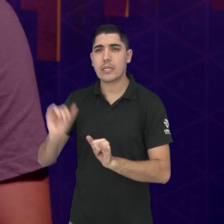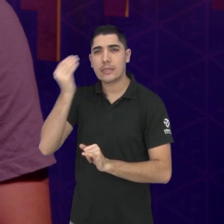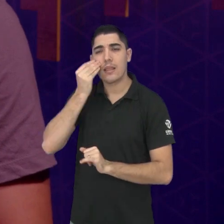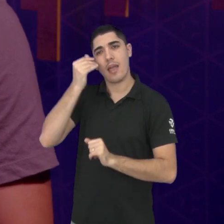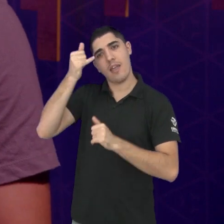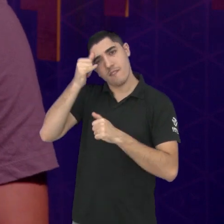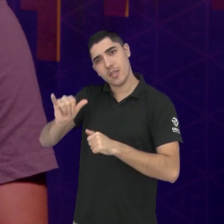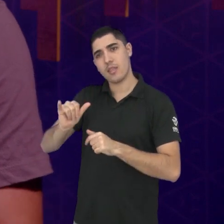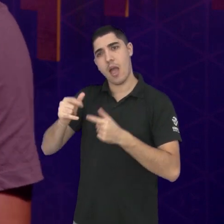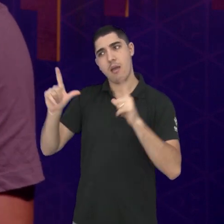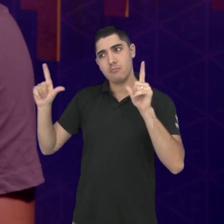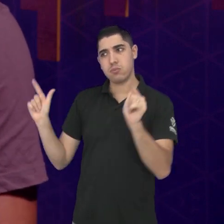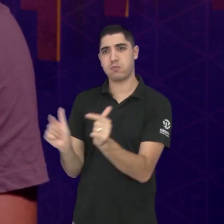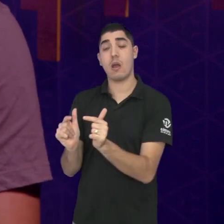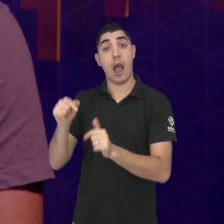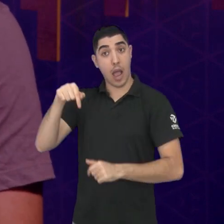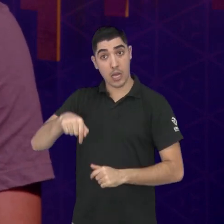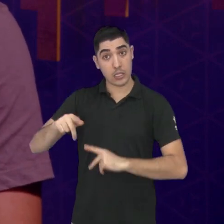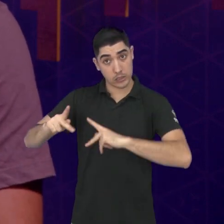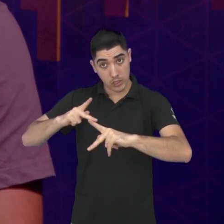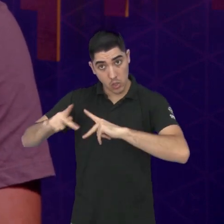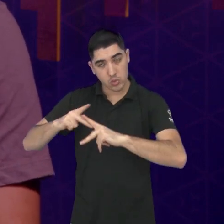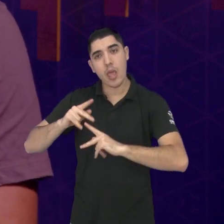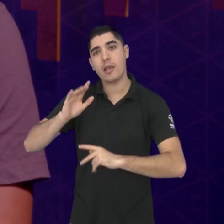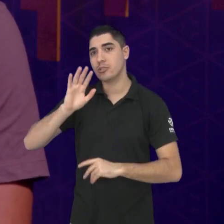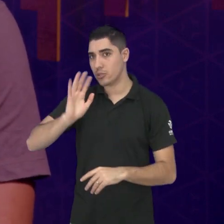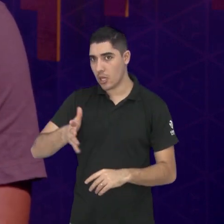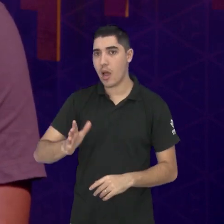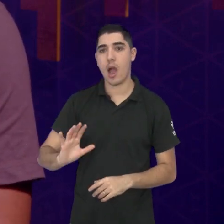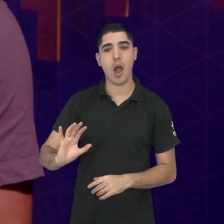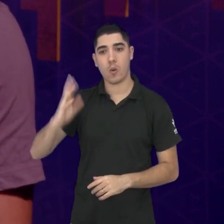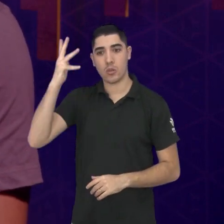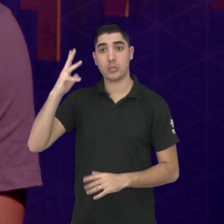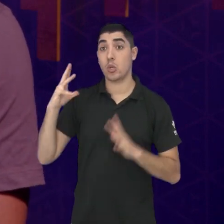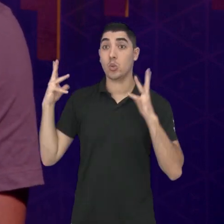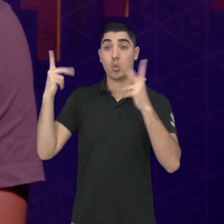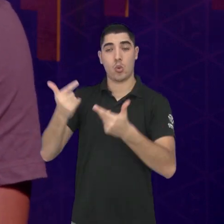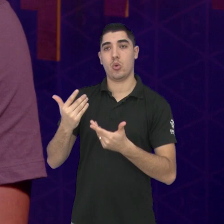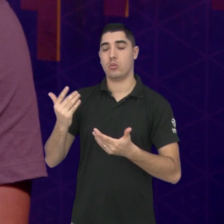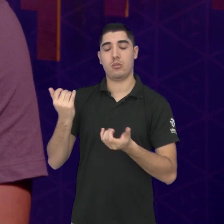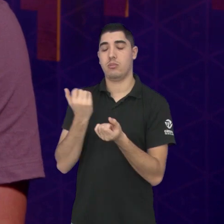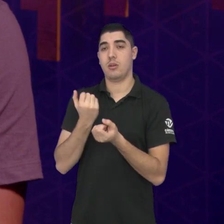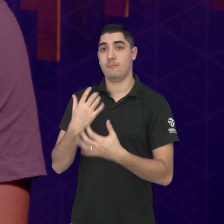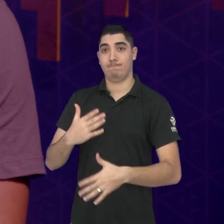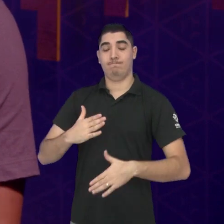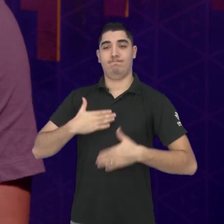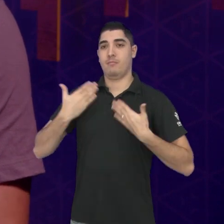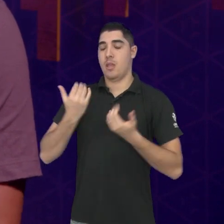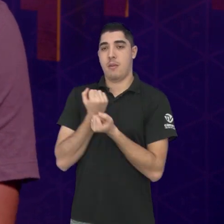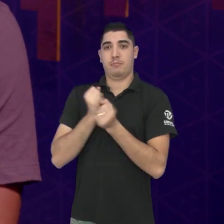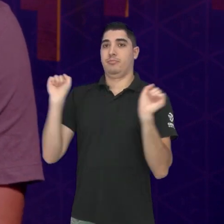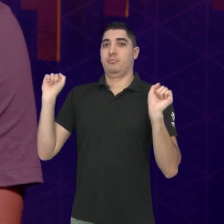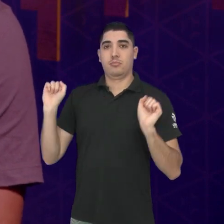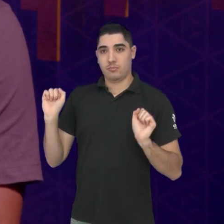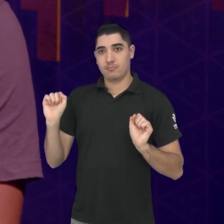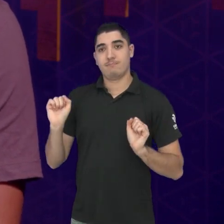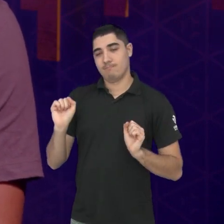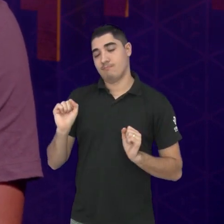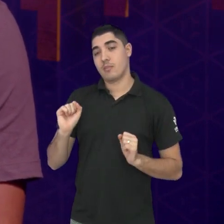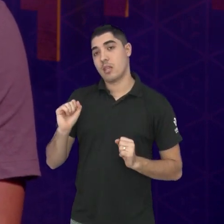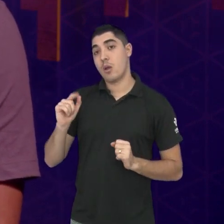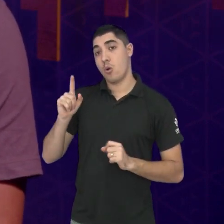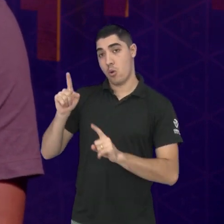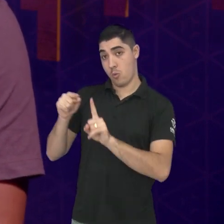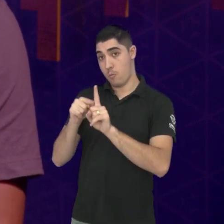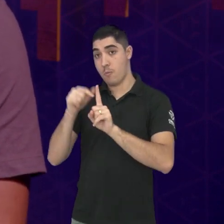na nossa cidade, a gente teve um caso recentemente que chocou, né, a cidade, a região inteira, que